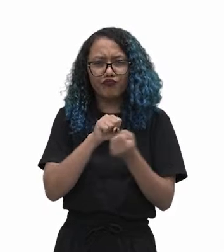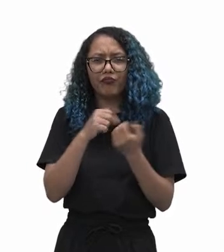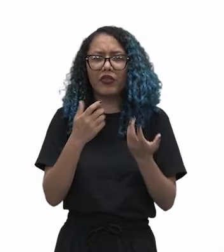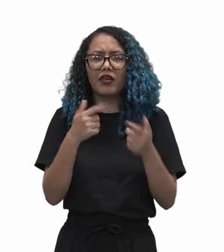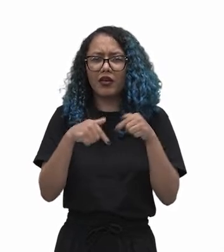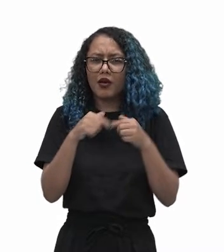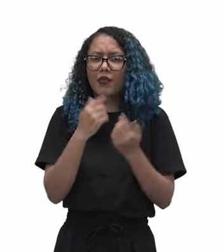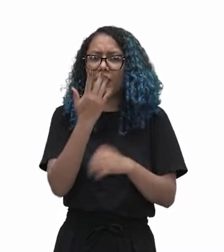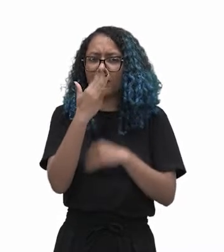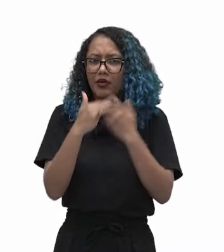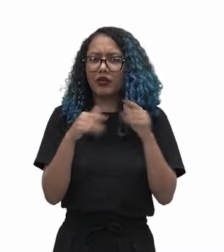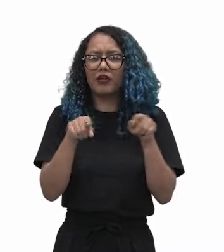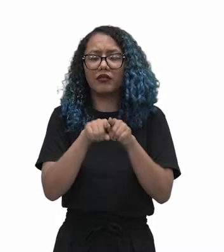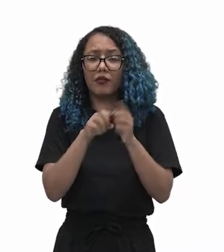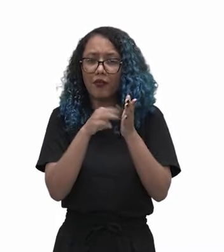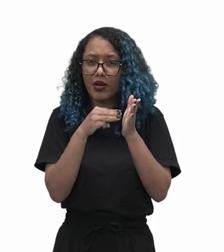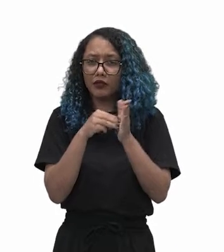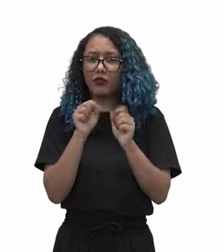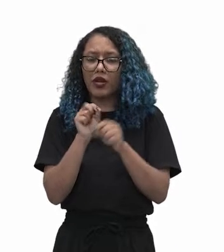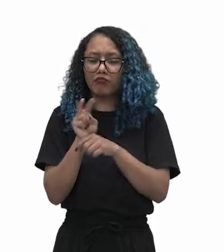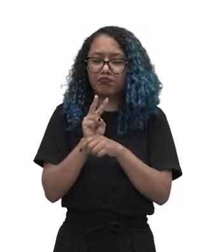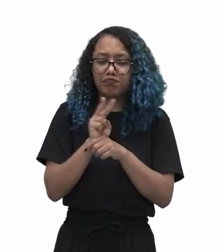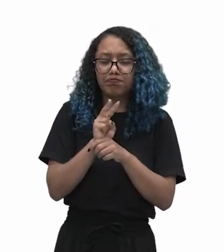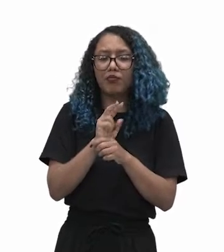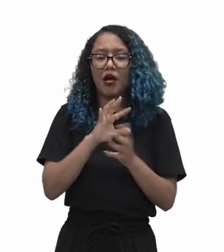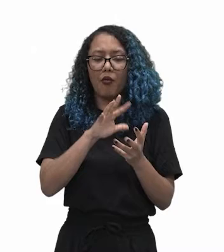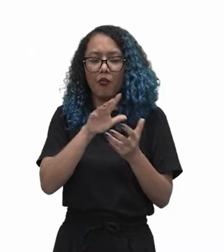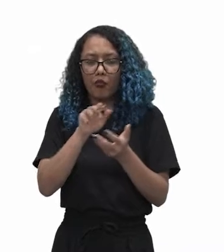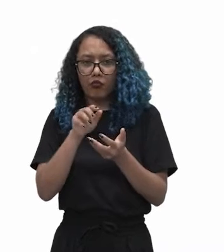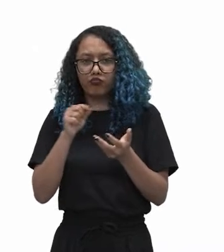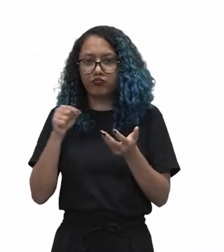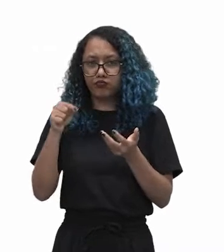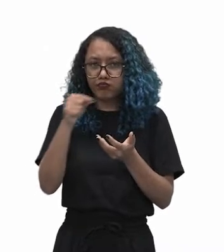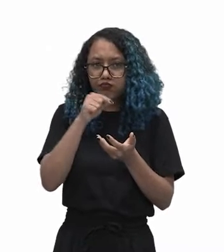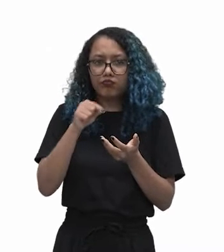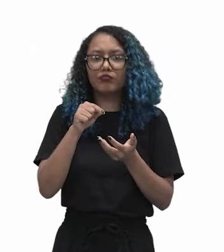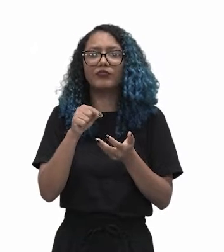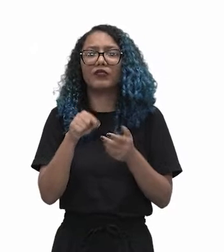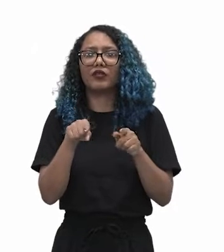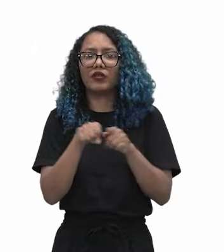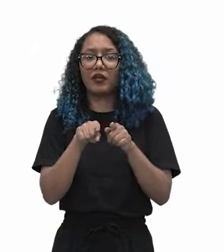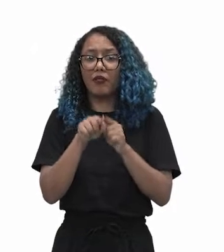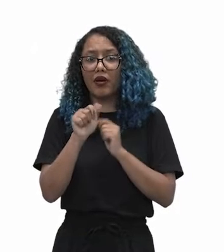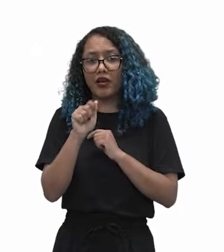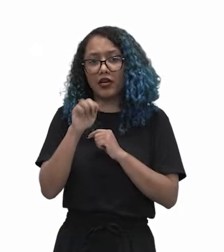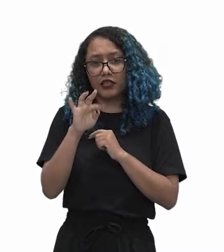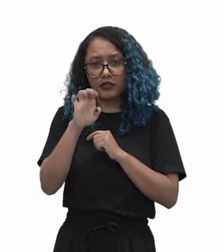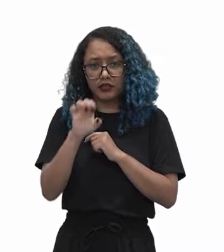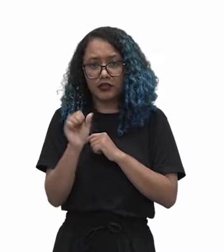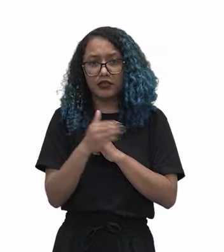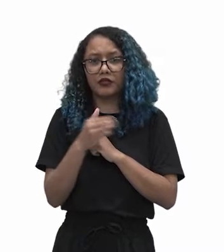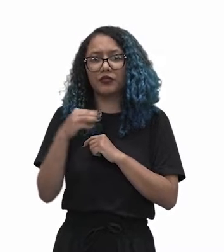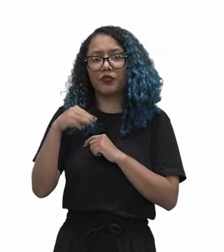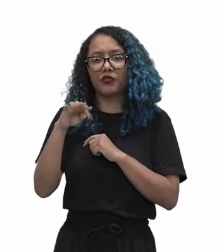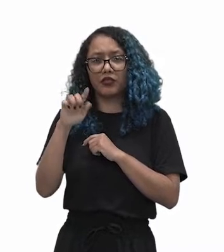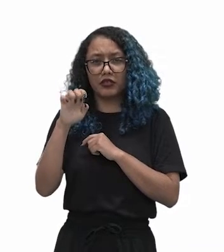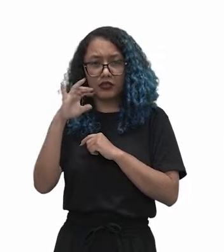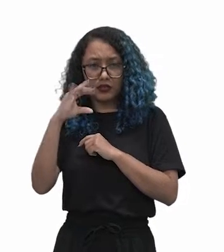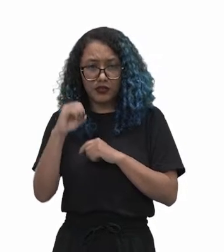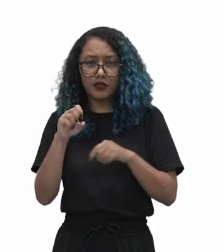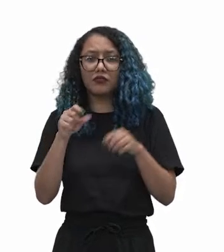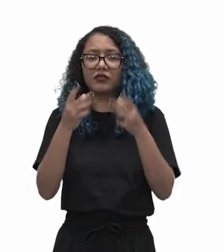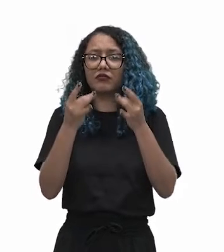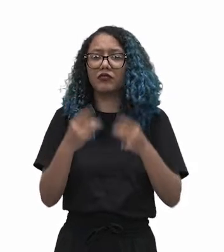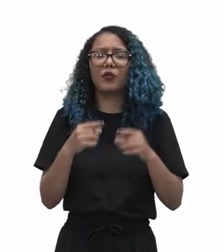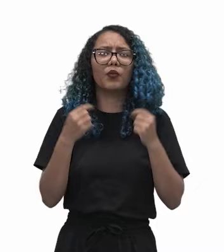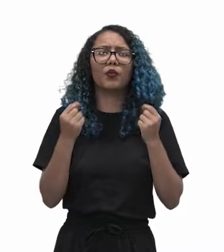química ambiental, métodos de monitoramento da superfície terrestre, agentes mutagênicos e o